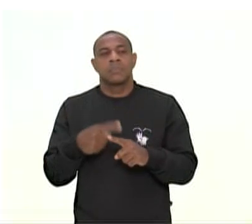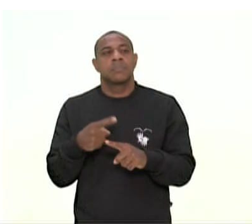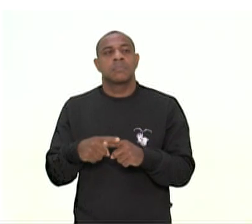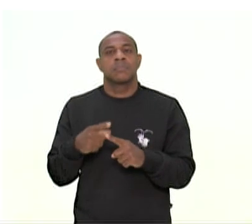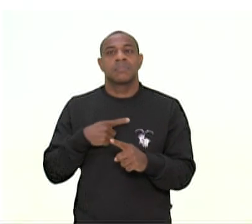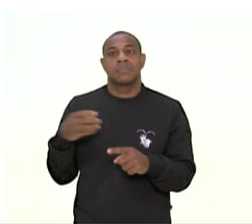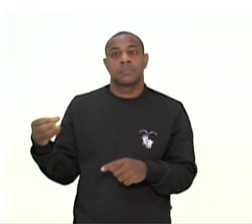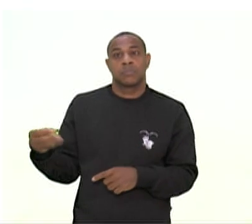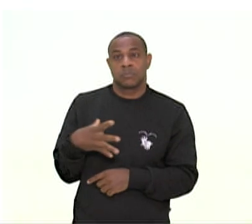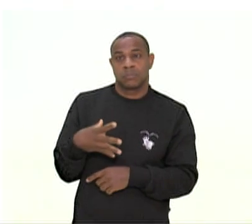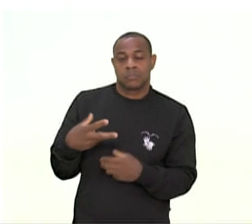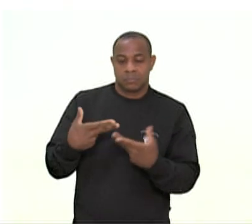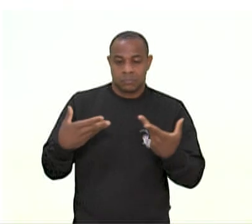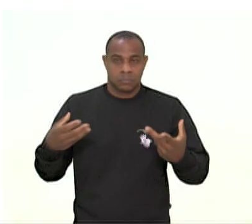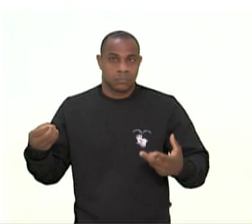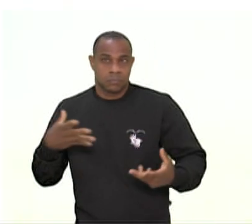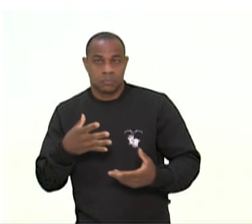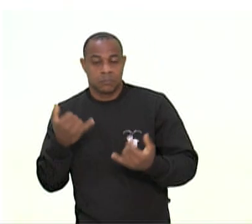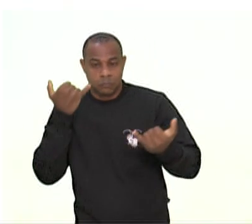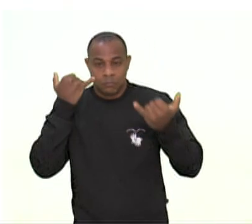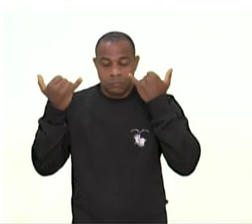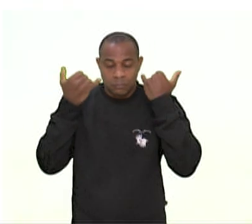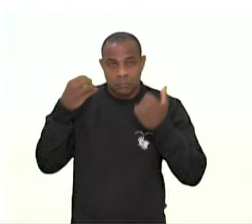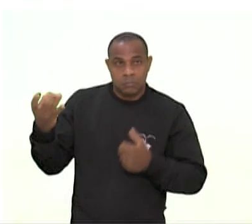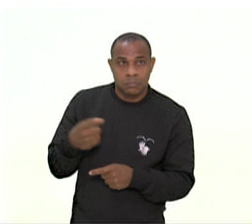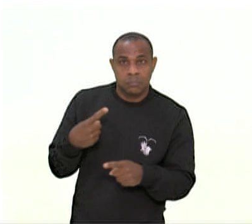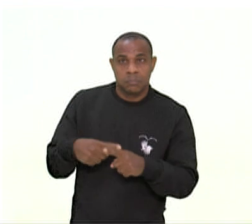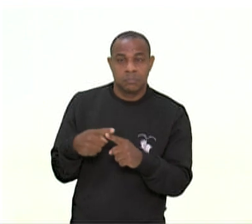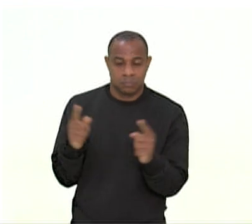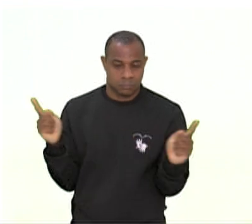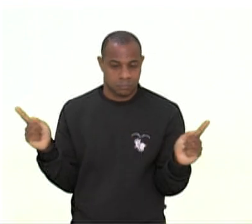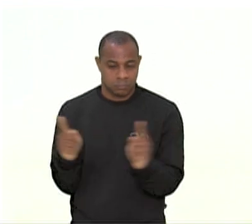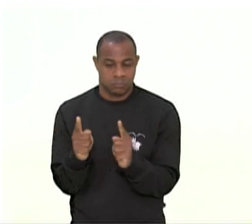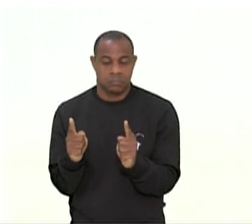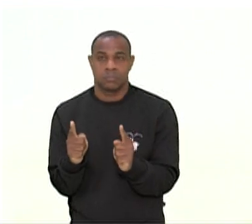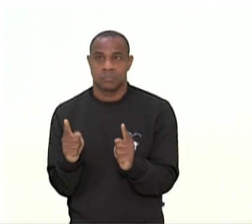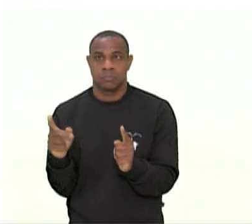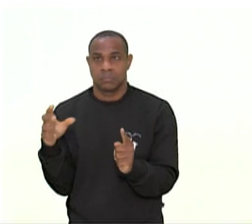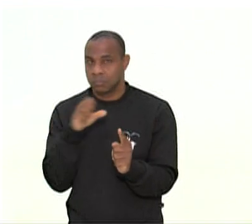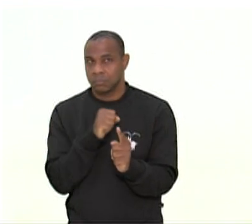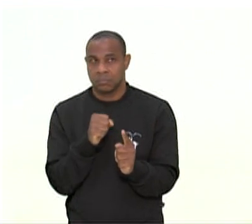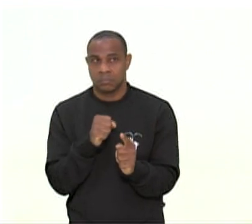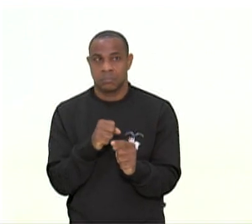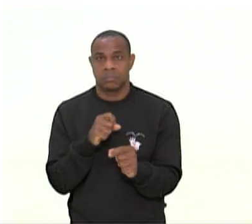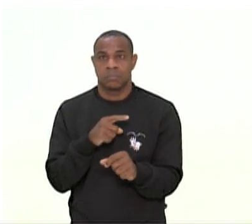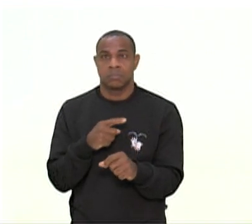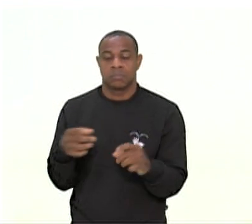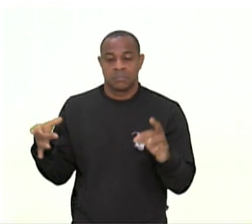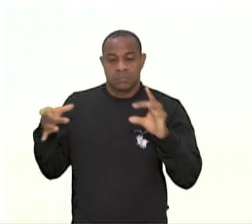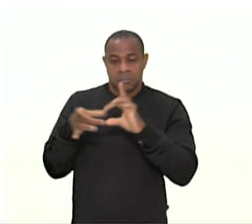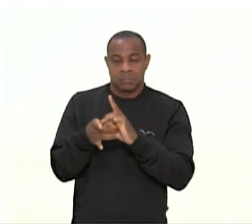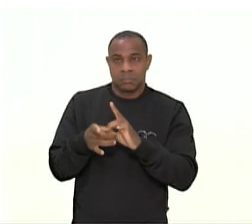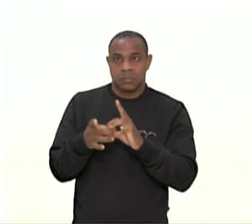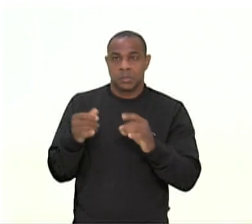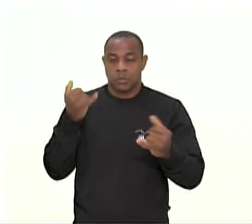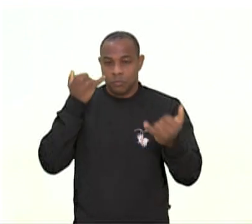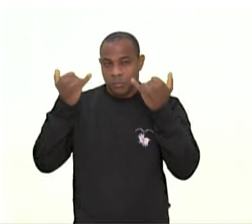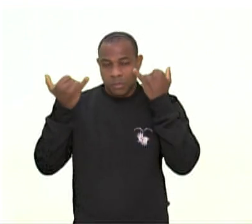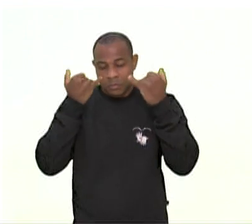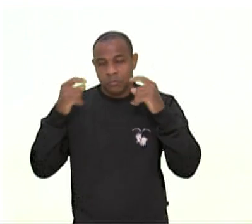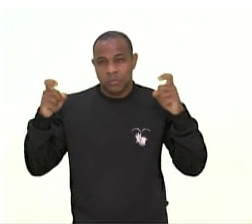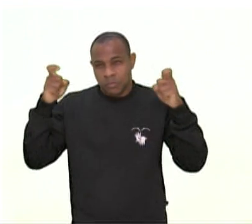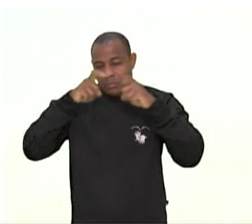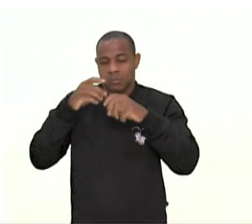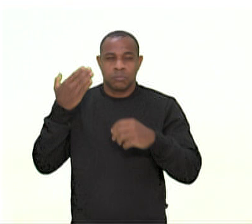de novidades, né? Ou seja, ela tem uma curta durabilidade. E é como eu falei para você, se ela não estiver vinculada a uma notícia, vai ficar difícil aí a